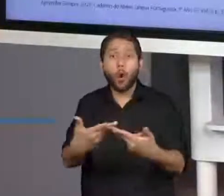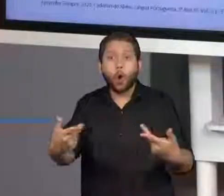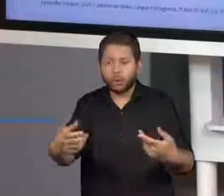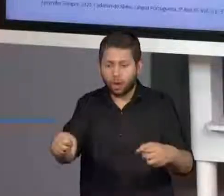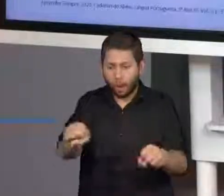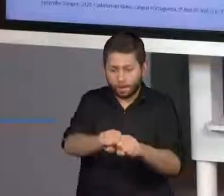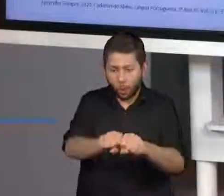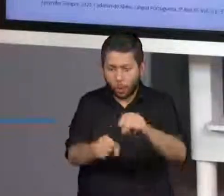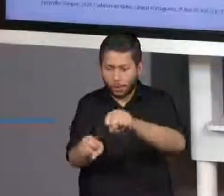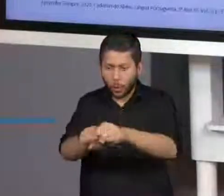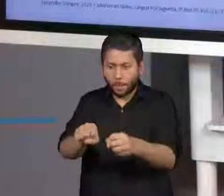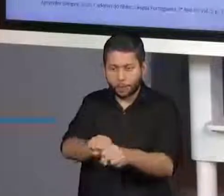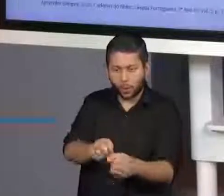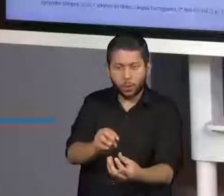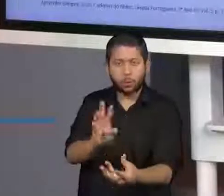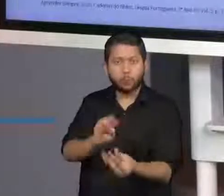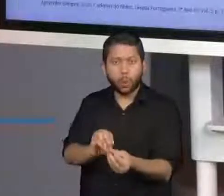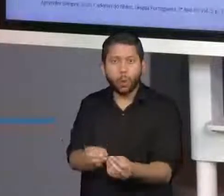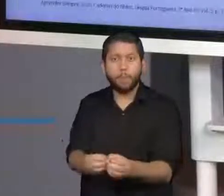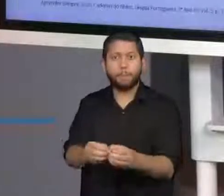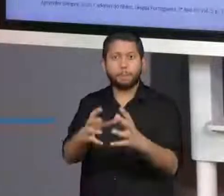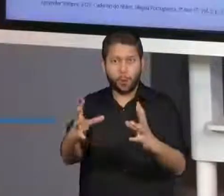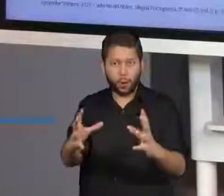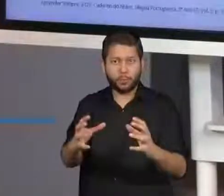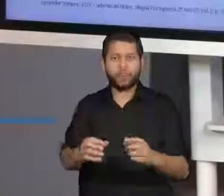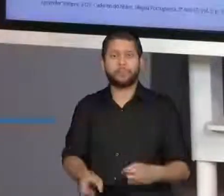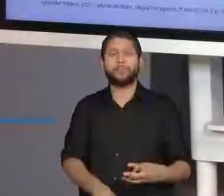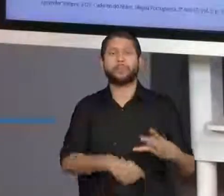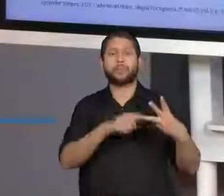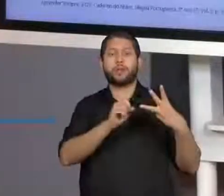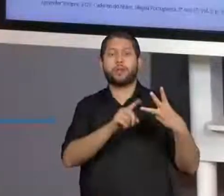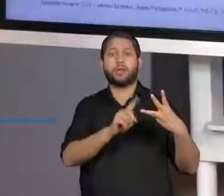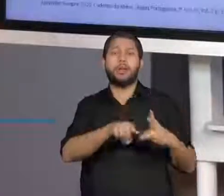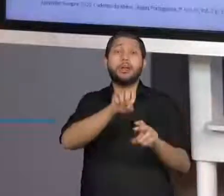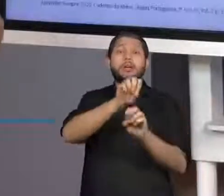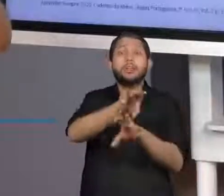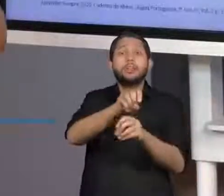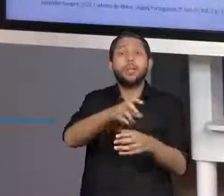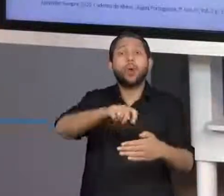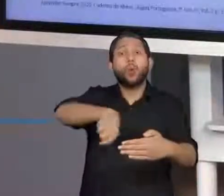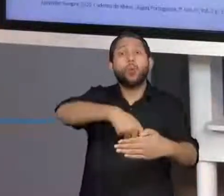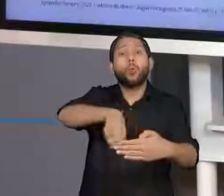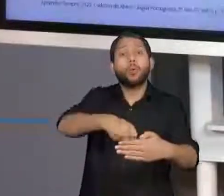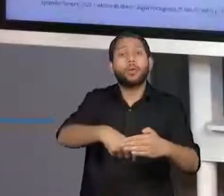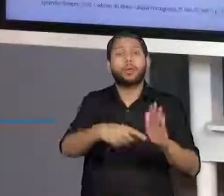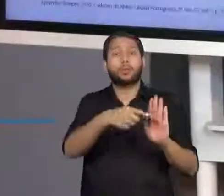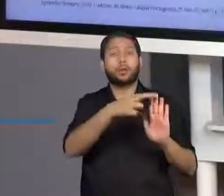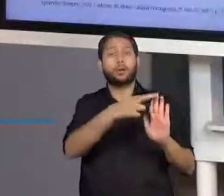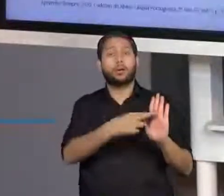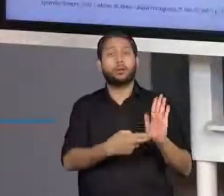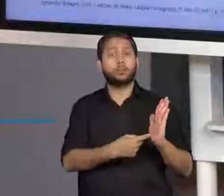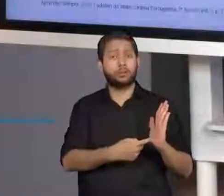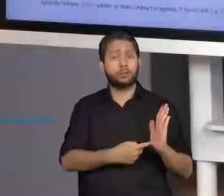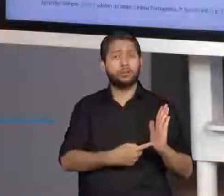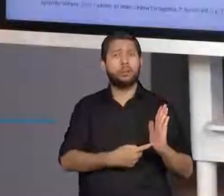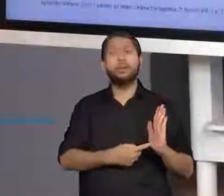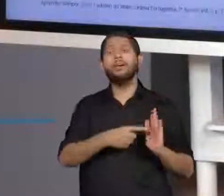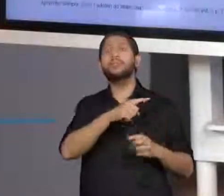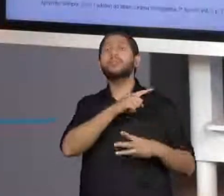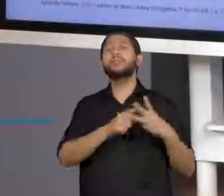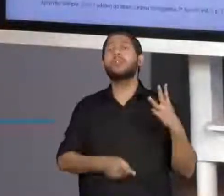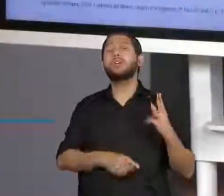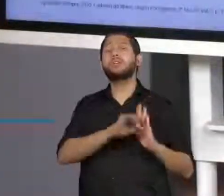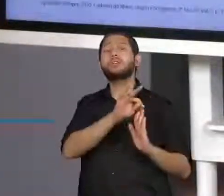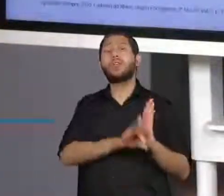está trazendo instruções de como você agir. Pensando nos verbos que a gente falou que é uma característica do gênero, ele está